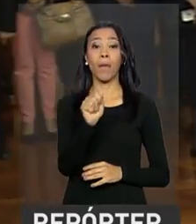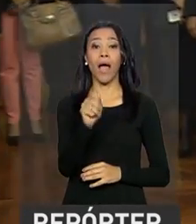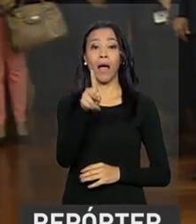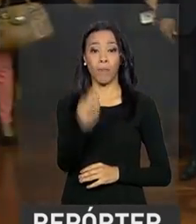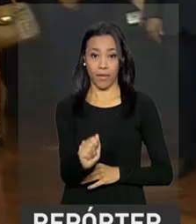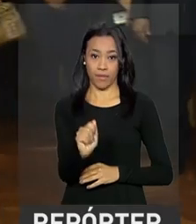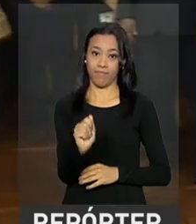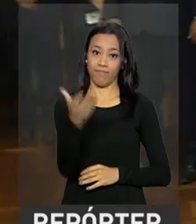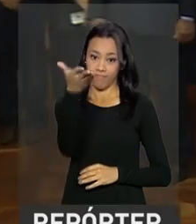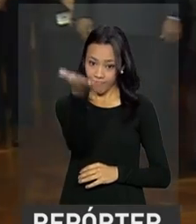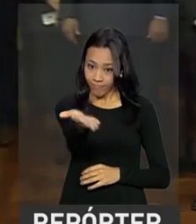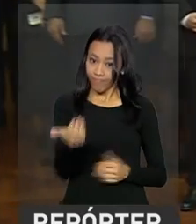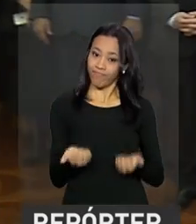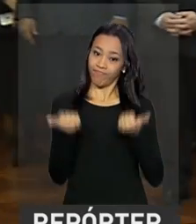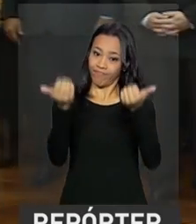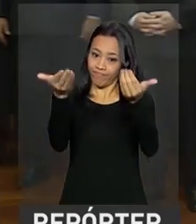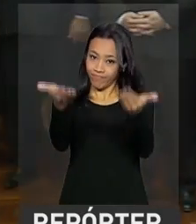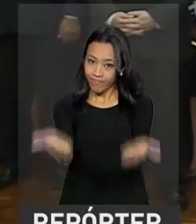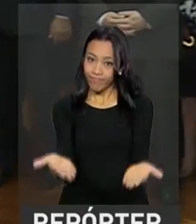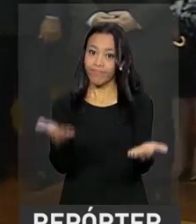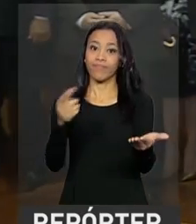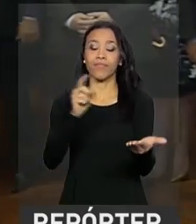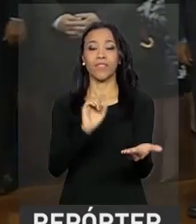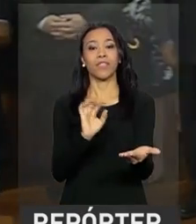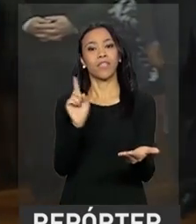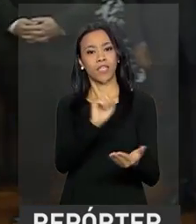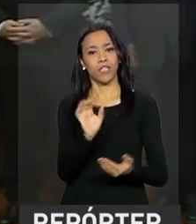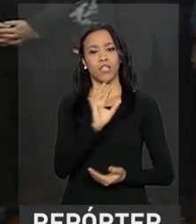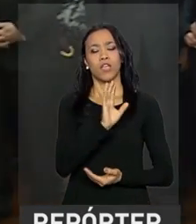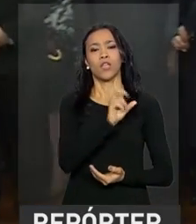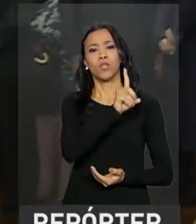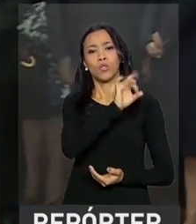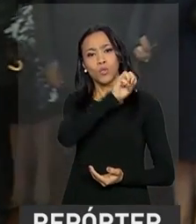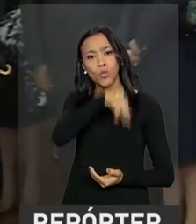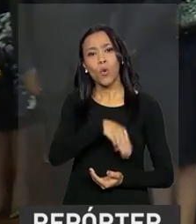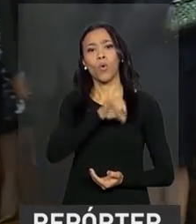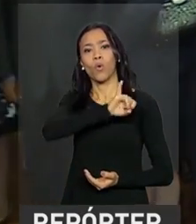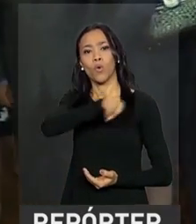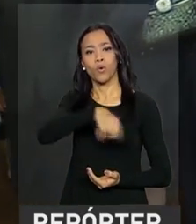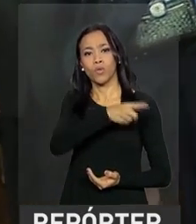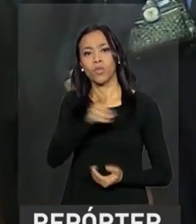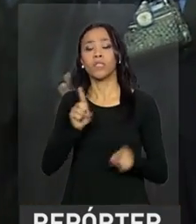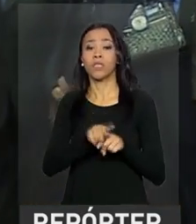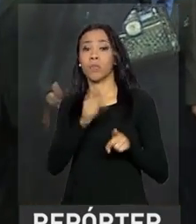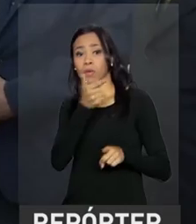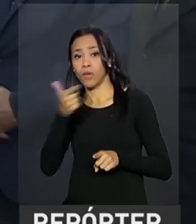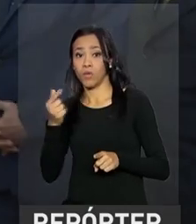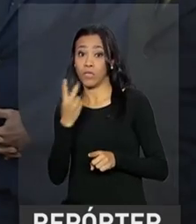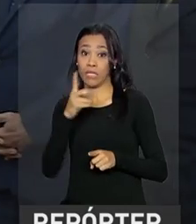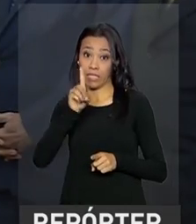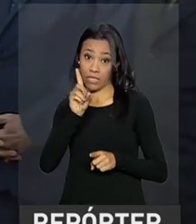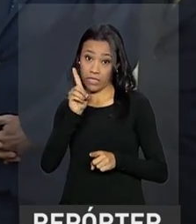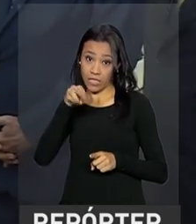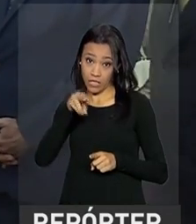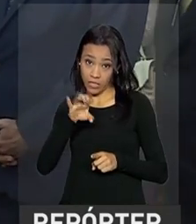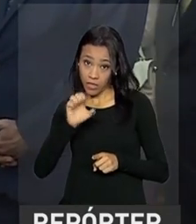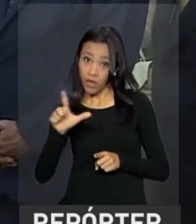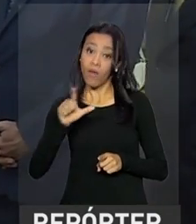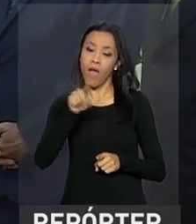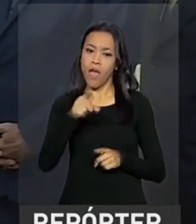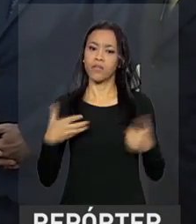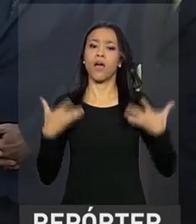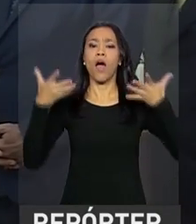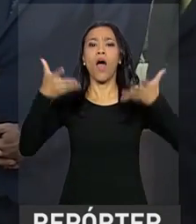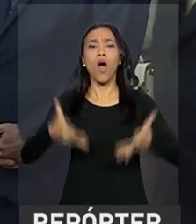cumprimentos de Dom Geovan danielo que é o núncio apostólico no Brasil essa cer aconteceu na